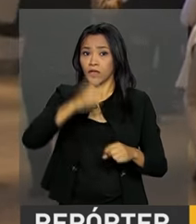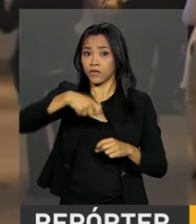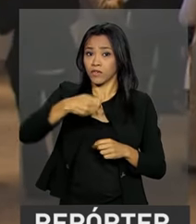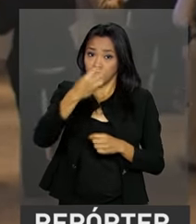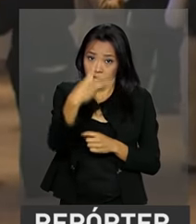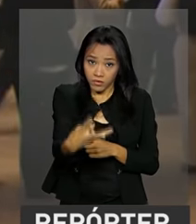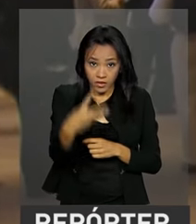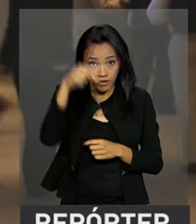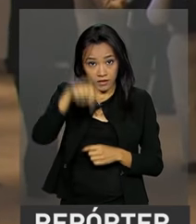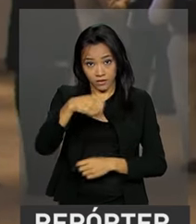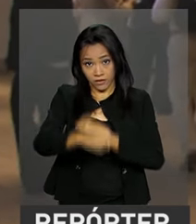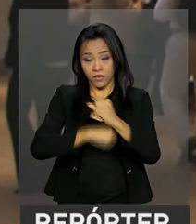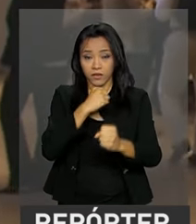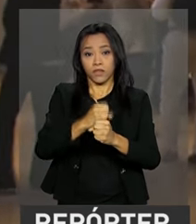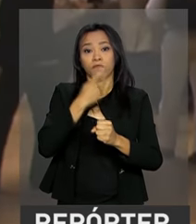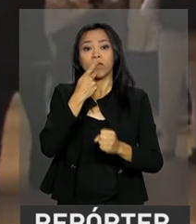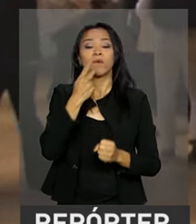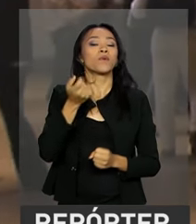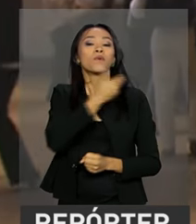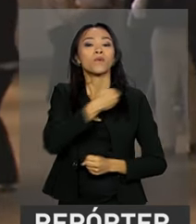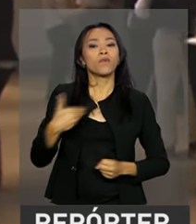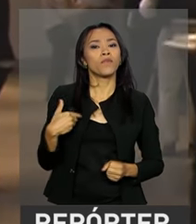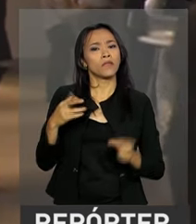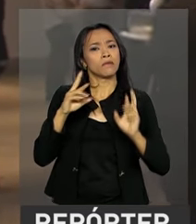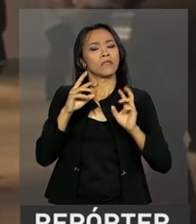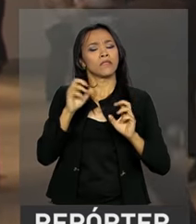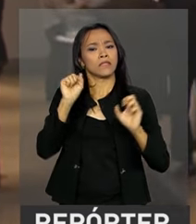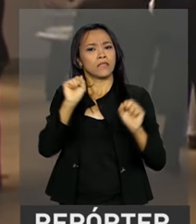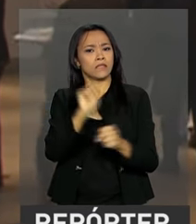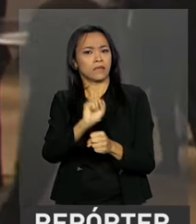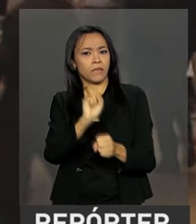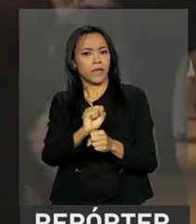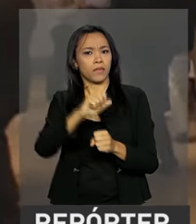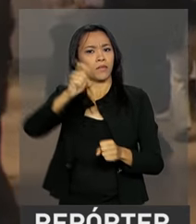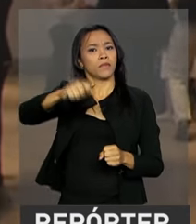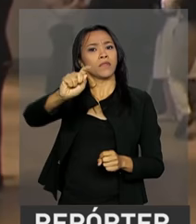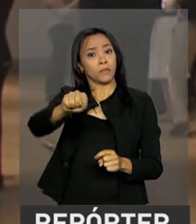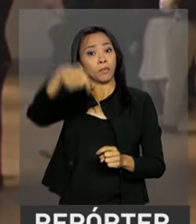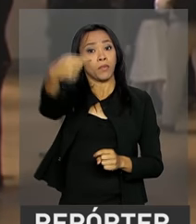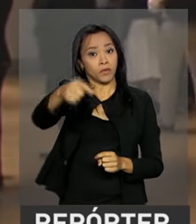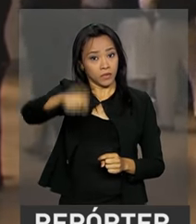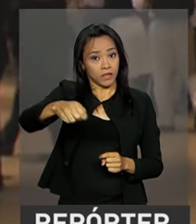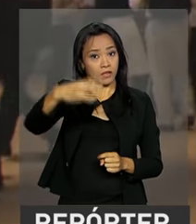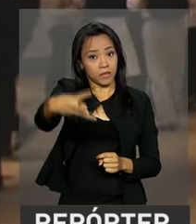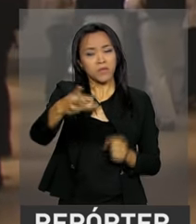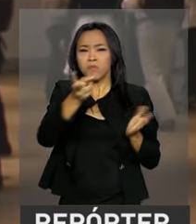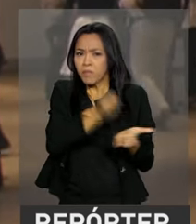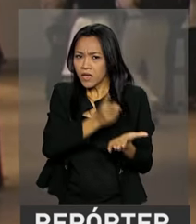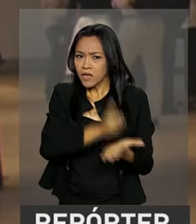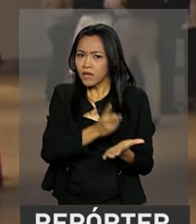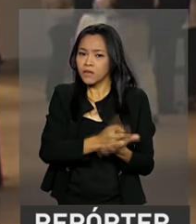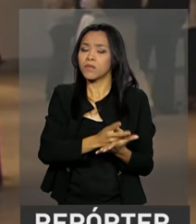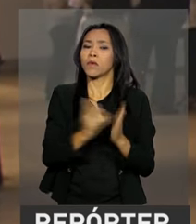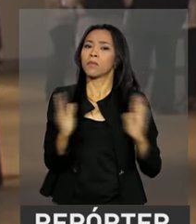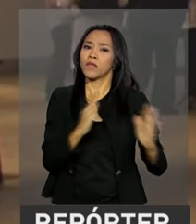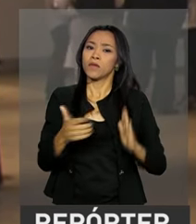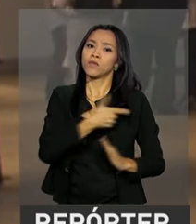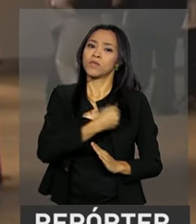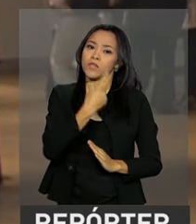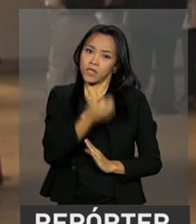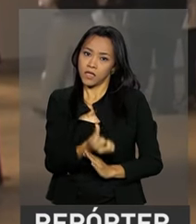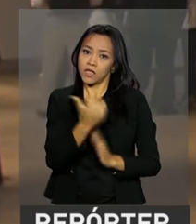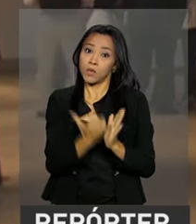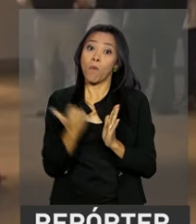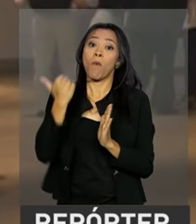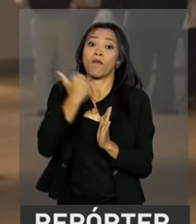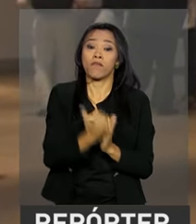ano. E disse ainda que o governo espera para o terceiro trimestre, em comparação com o mesmo período de 2016, um avanço de